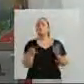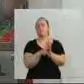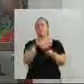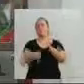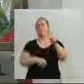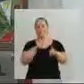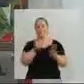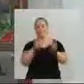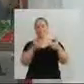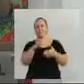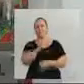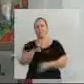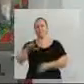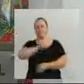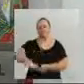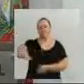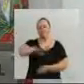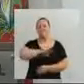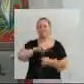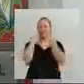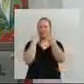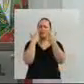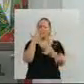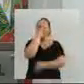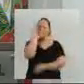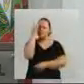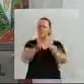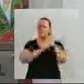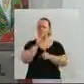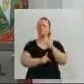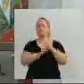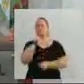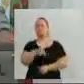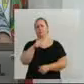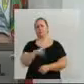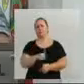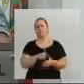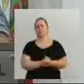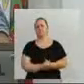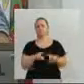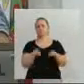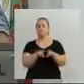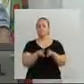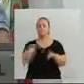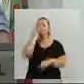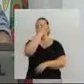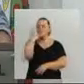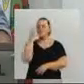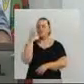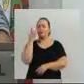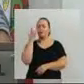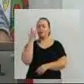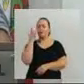comunitário, pelo interesse da sociedade, pelo interesse dos trabalhadores do sistema, e também pelo interesse dos trabalhadores que utilizam